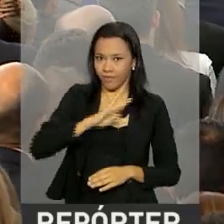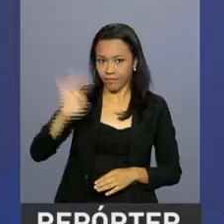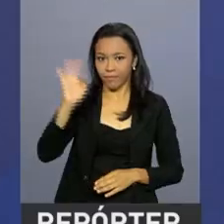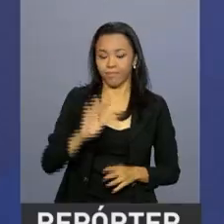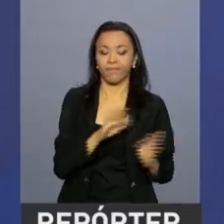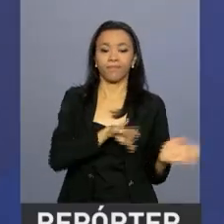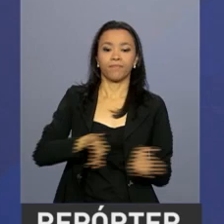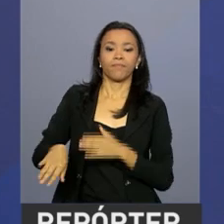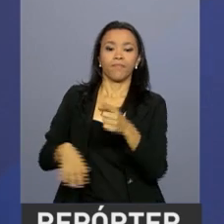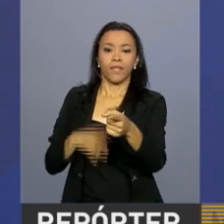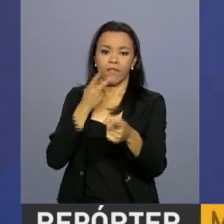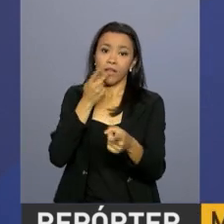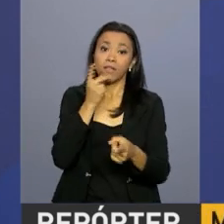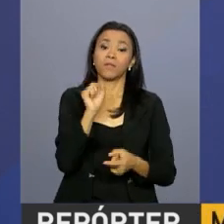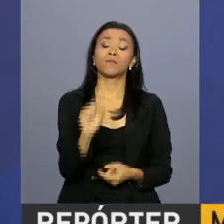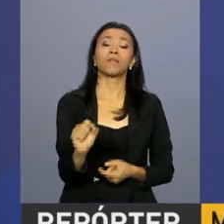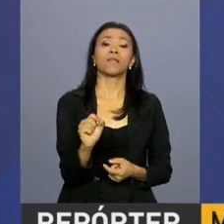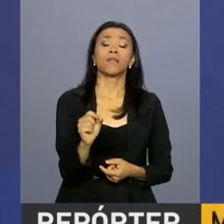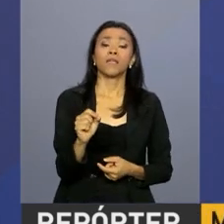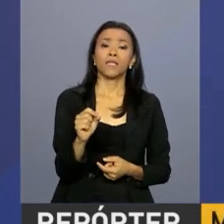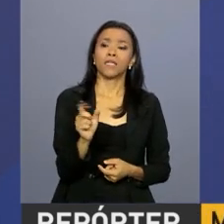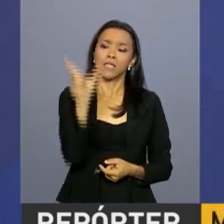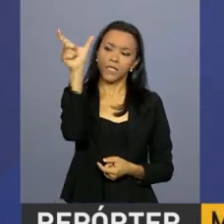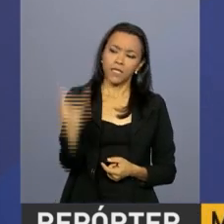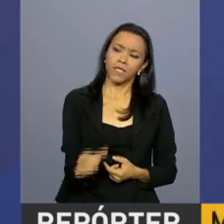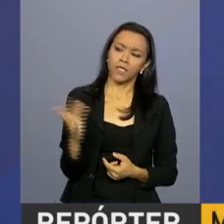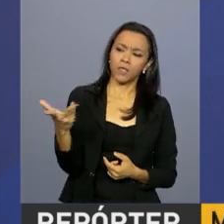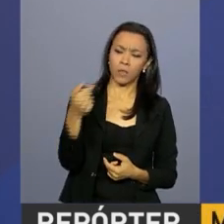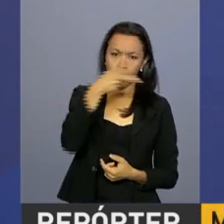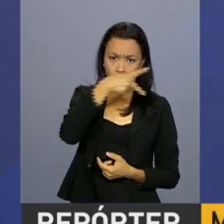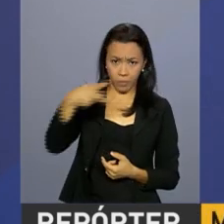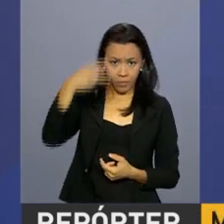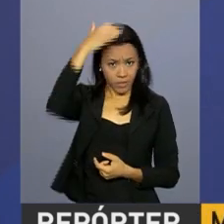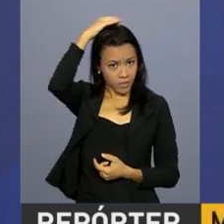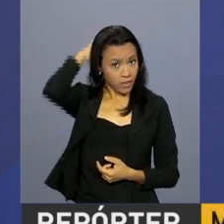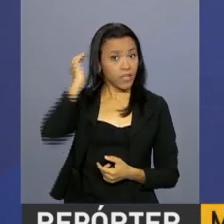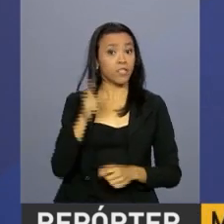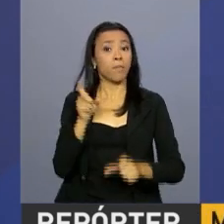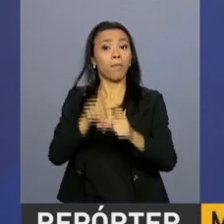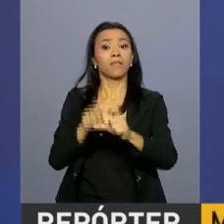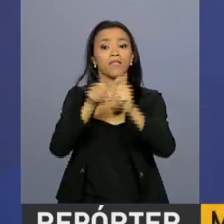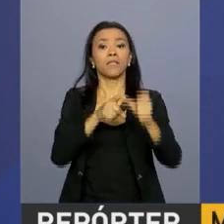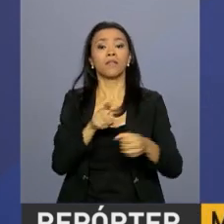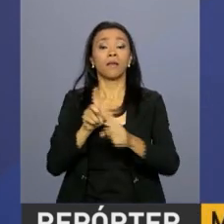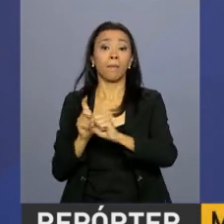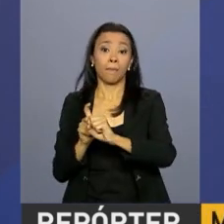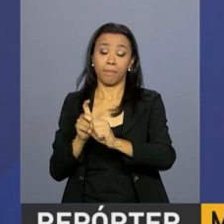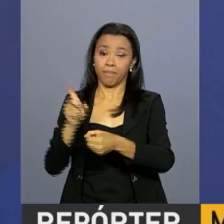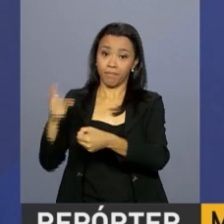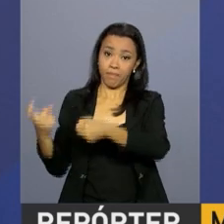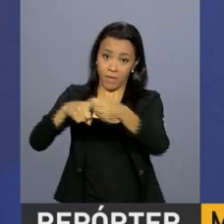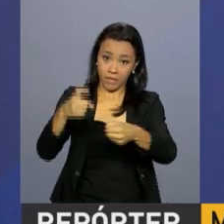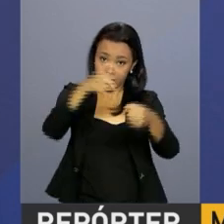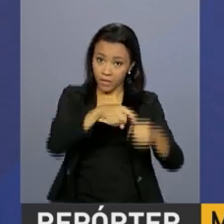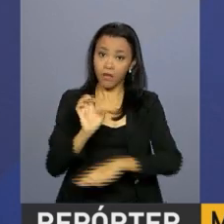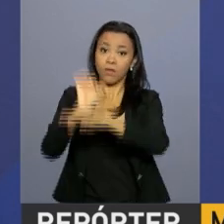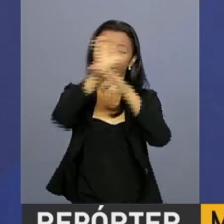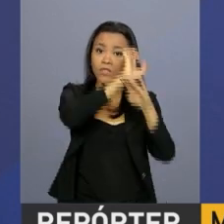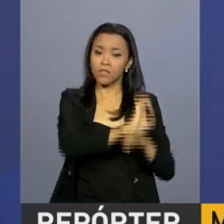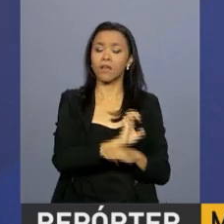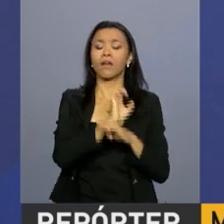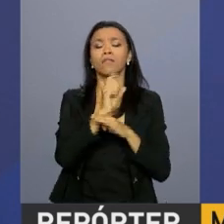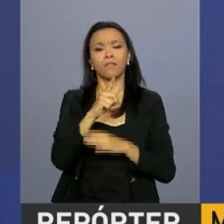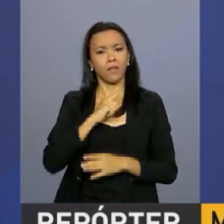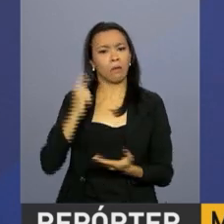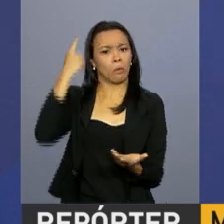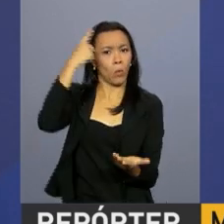práticos presidente que vossa excelência seu governo em parceria com os estados terá a responsabilidade de mais do